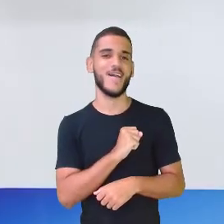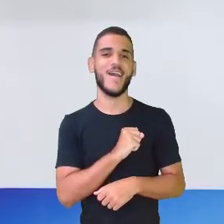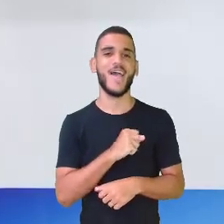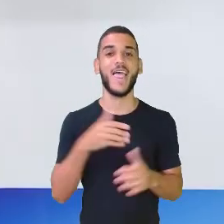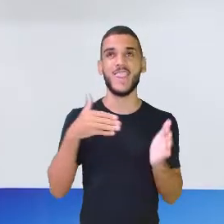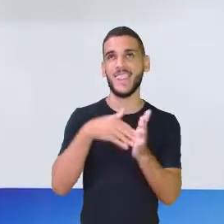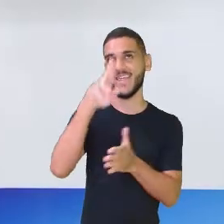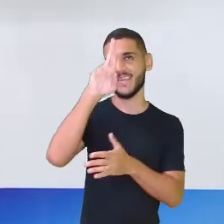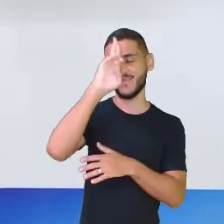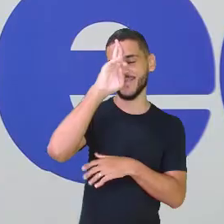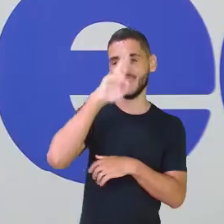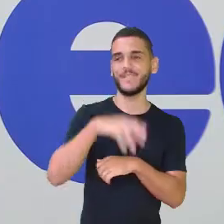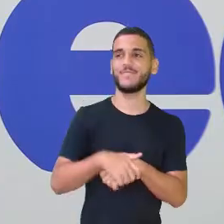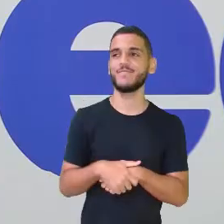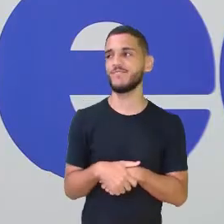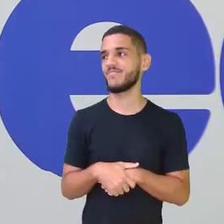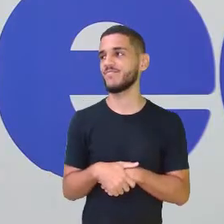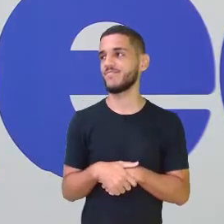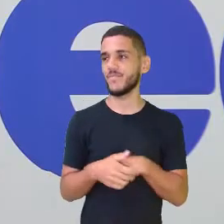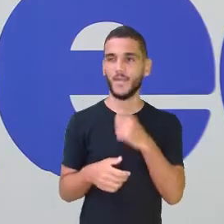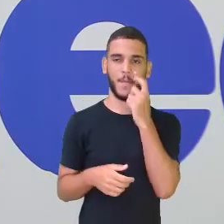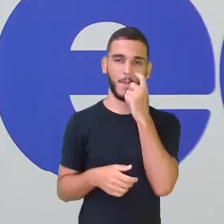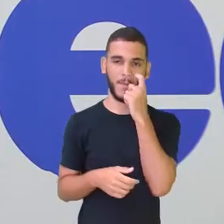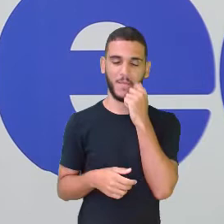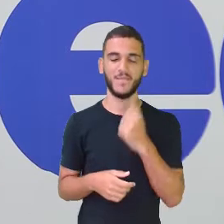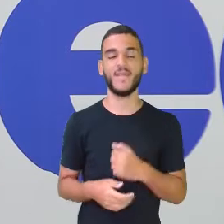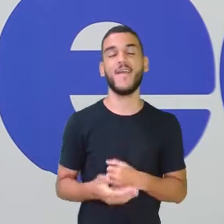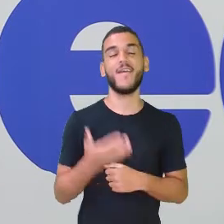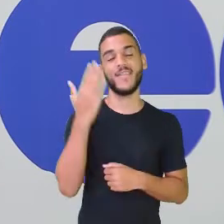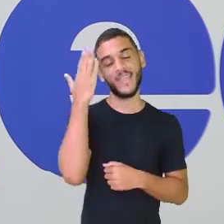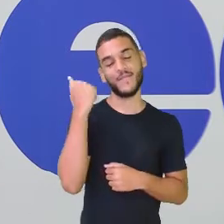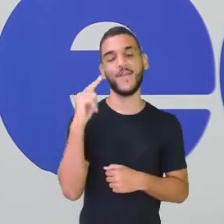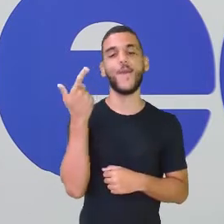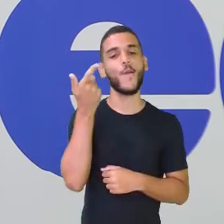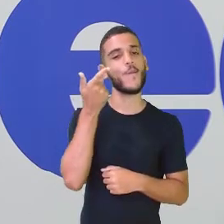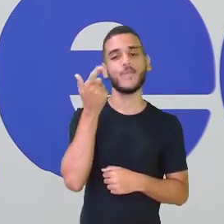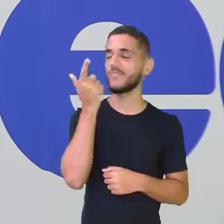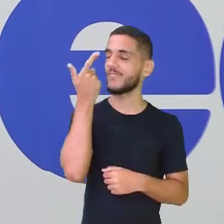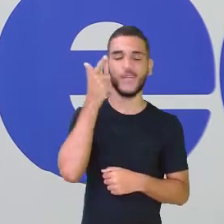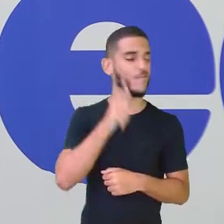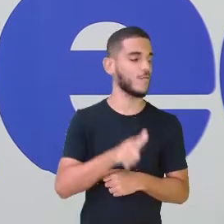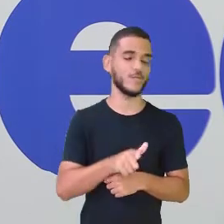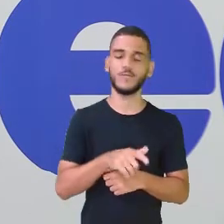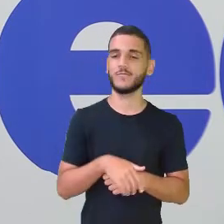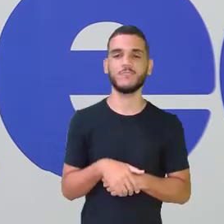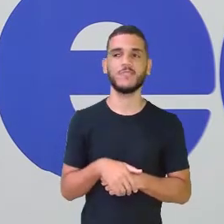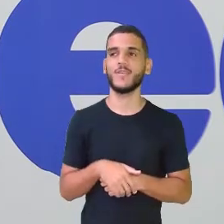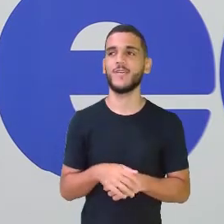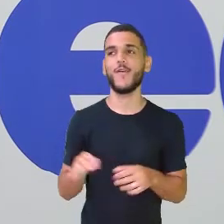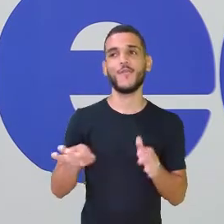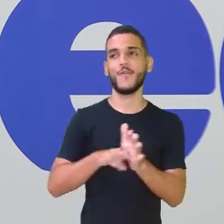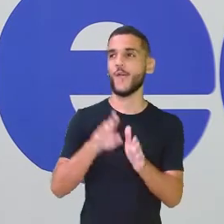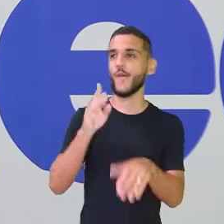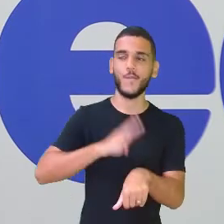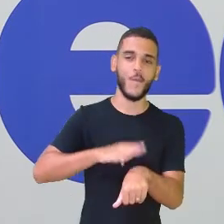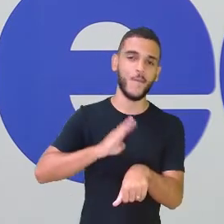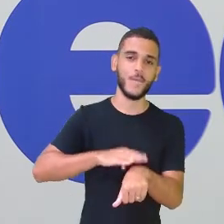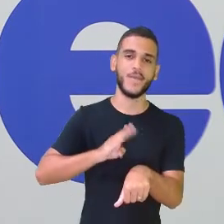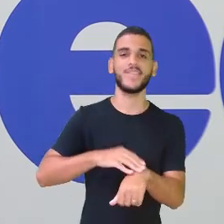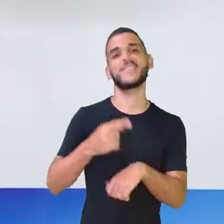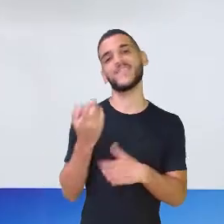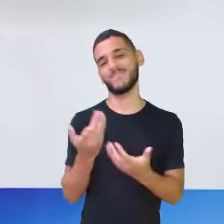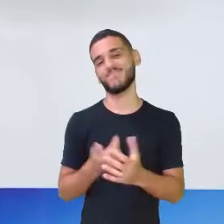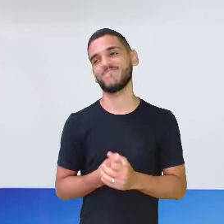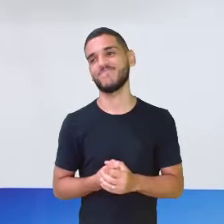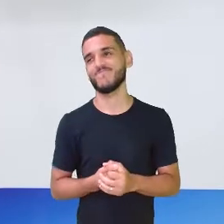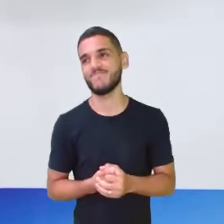Não. Eu já fiquei sabendo aqui que a gente não vai conseguir. Não chegou ainda esse momento, quarto ano. É